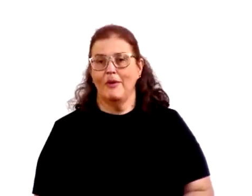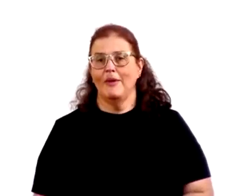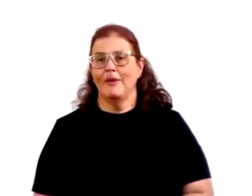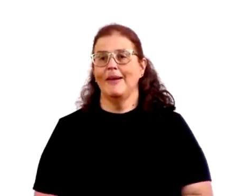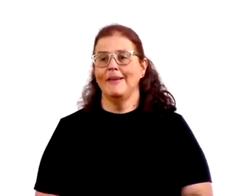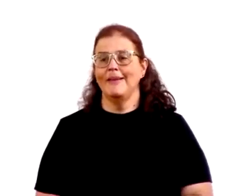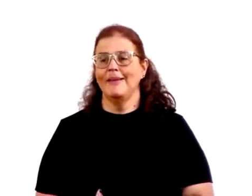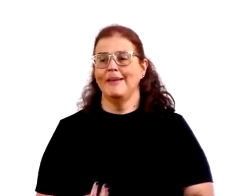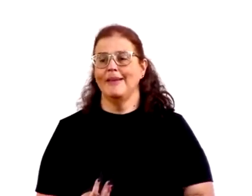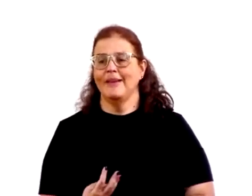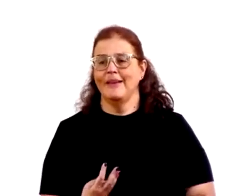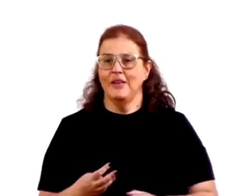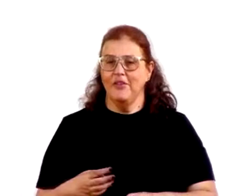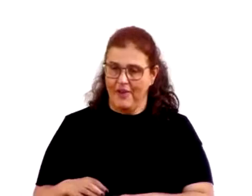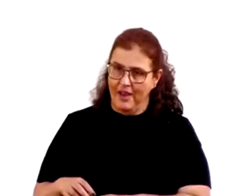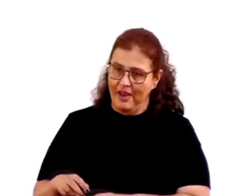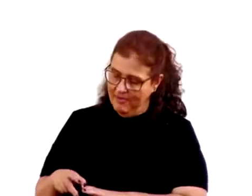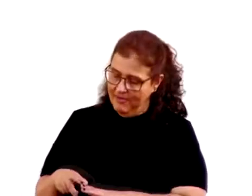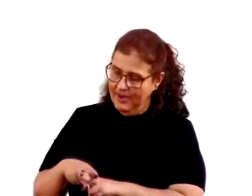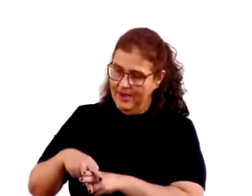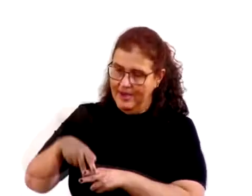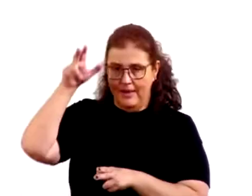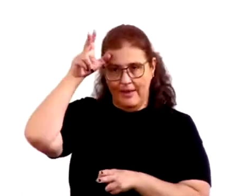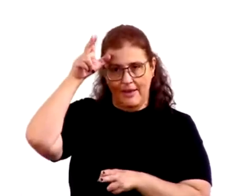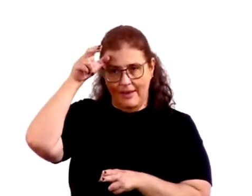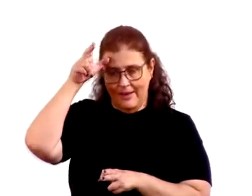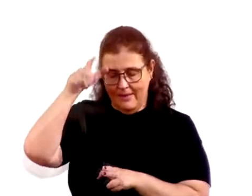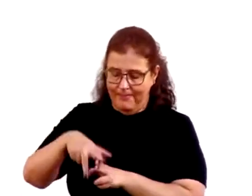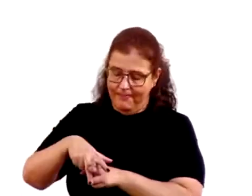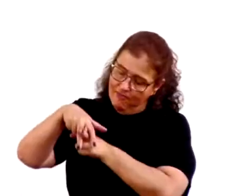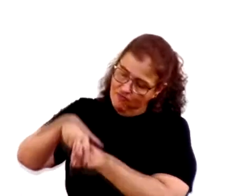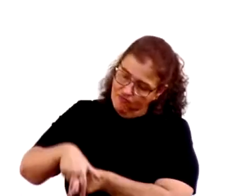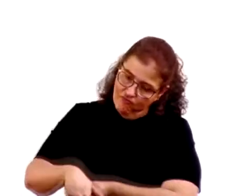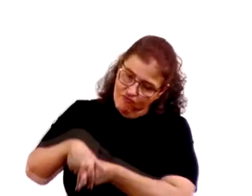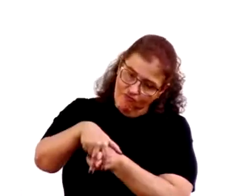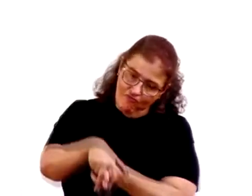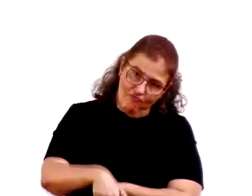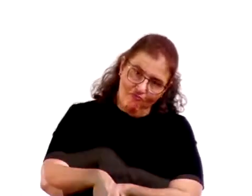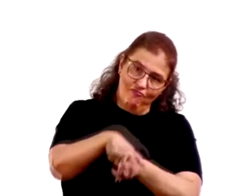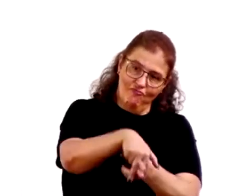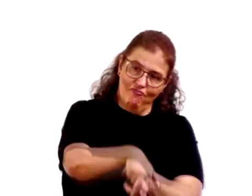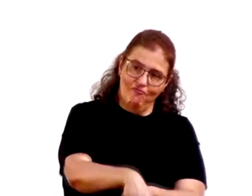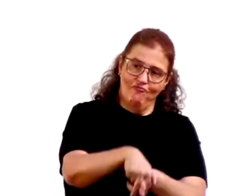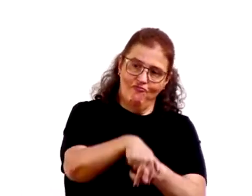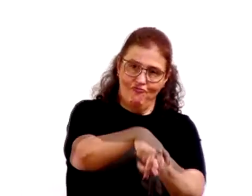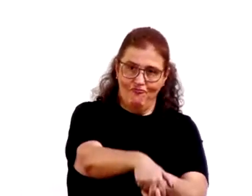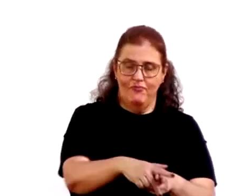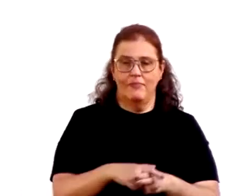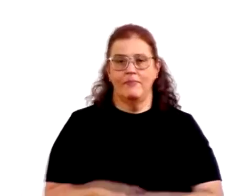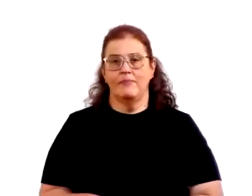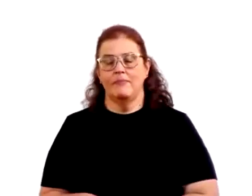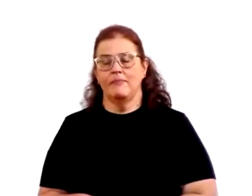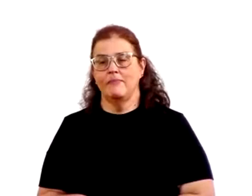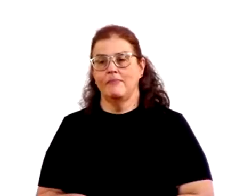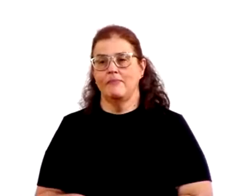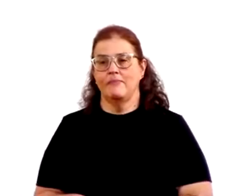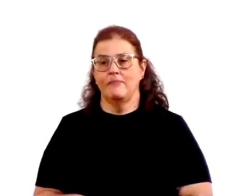em camelos, em animais, porque importava dobrar a